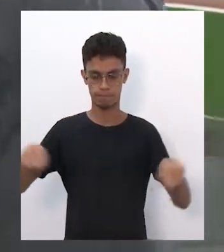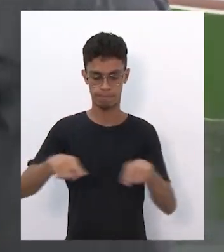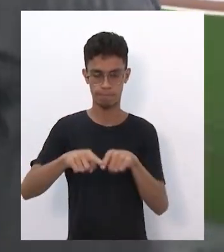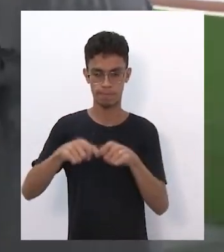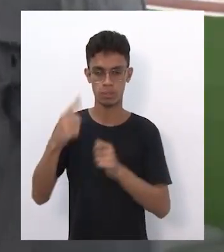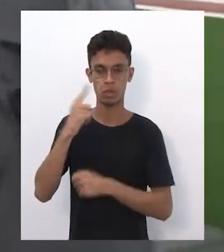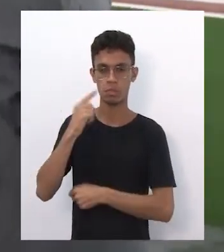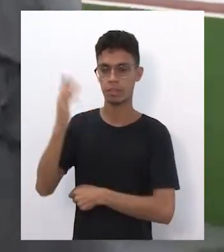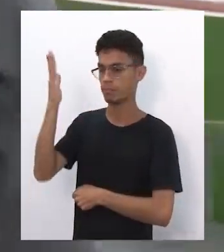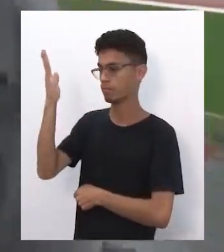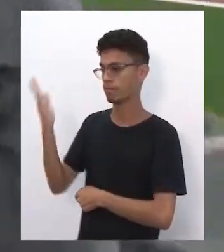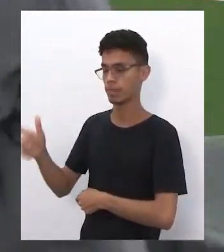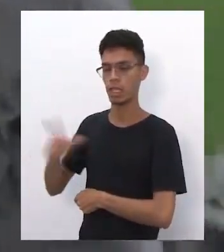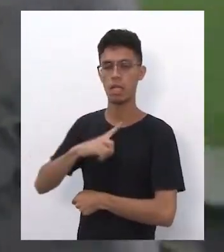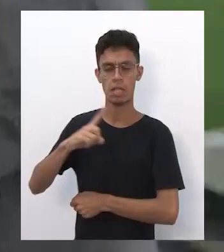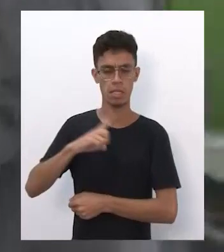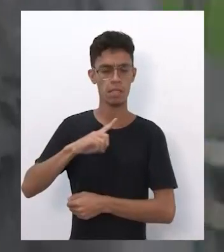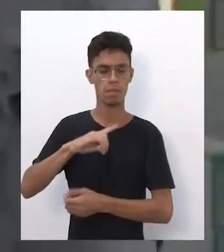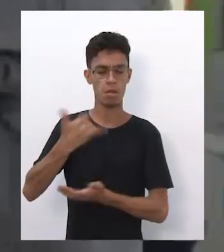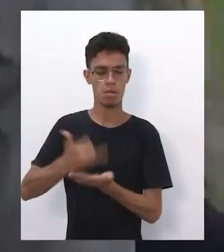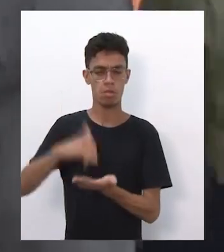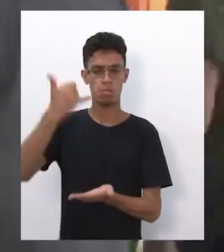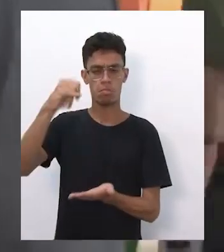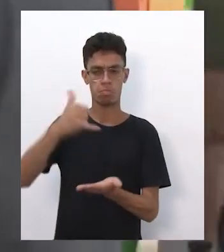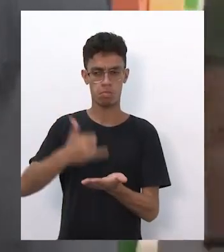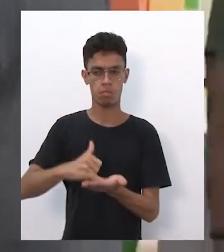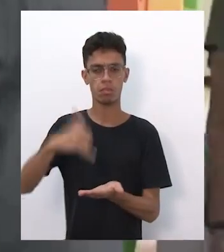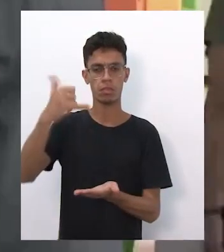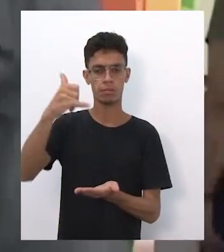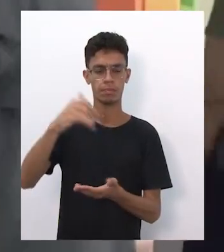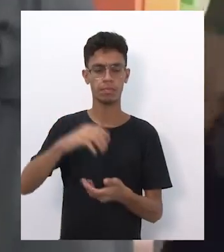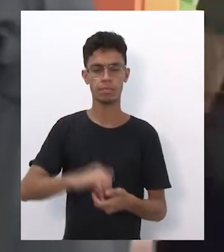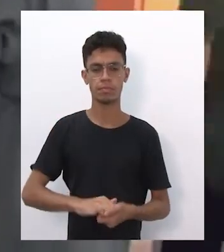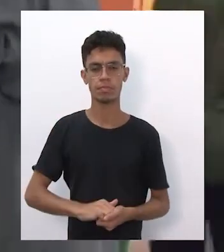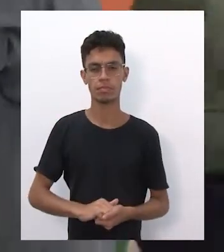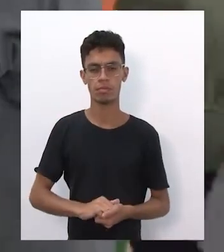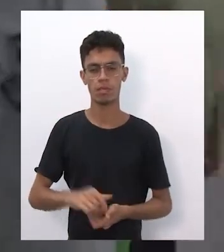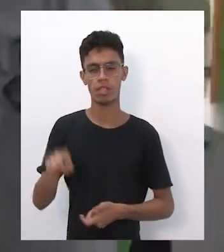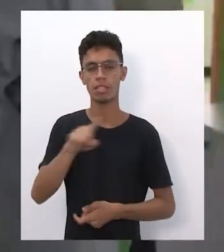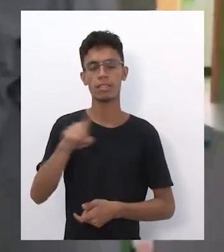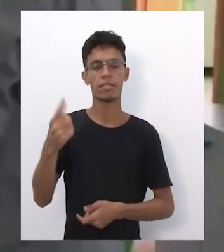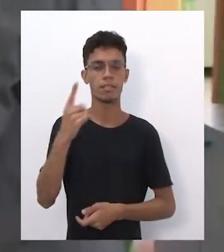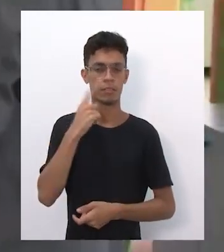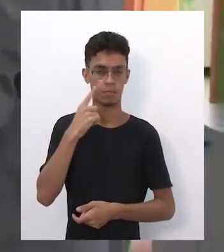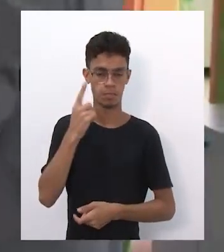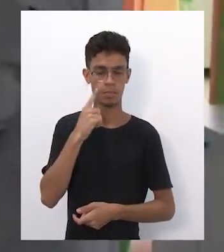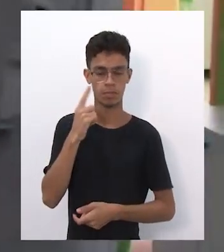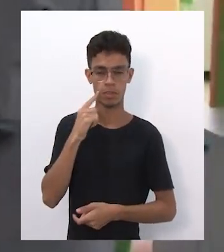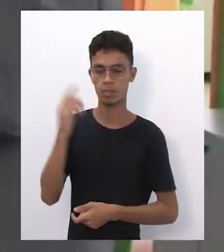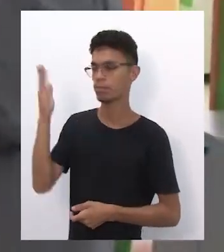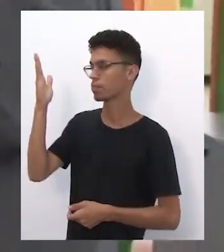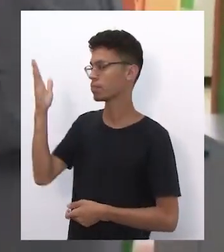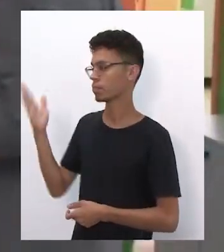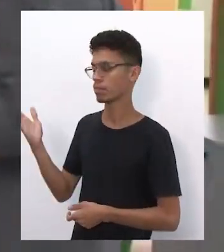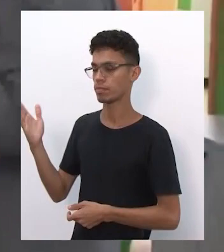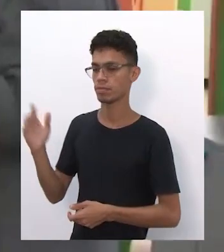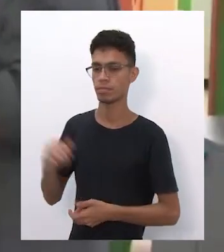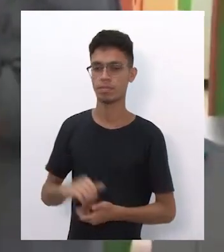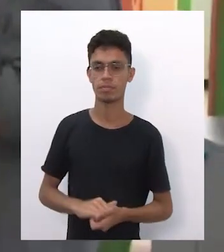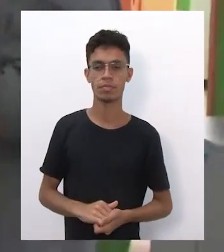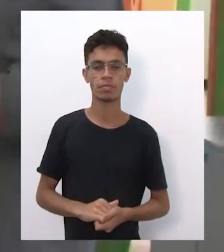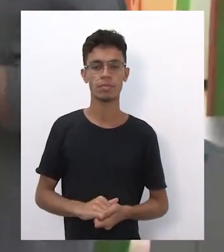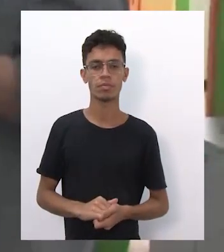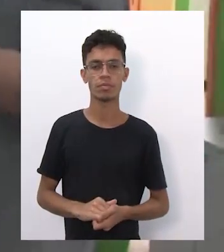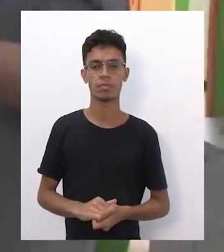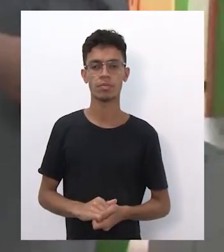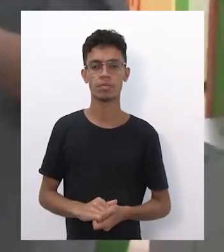ela também produz energia. E assim, vocês podem ver que aqui no caso, nós